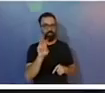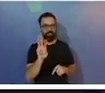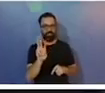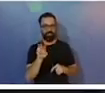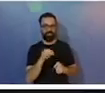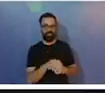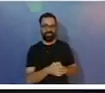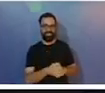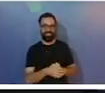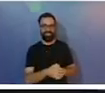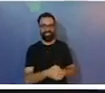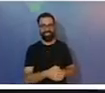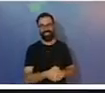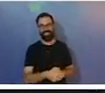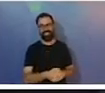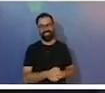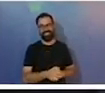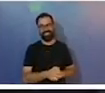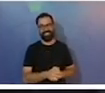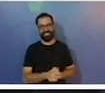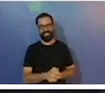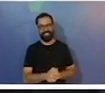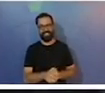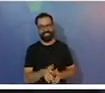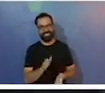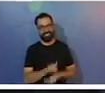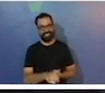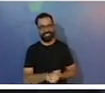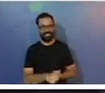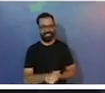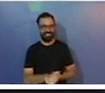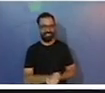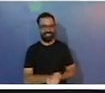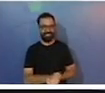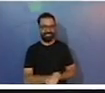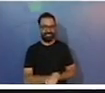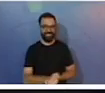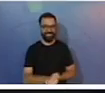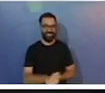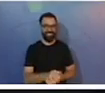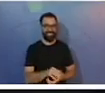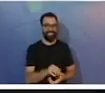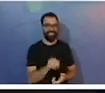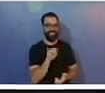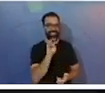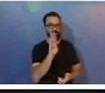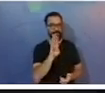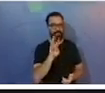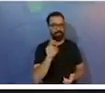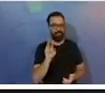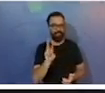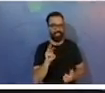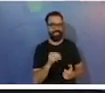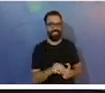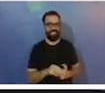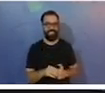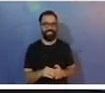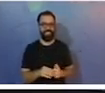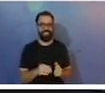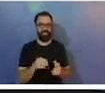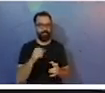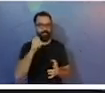B3. A Adriana não é nada. A Adriana já não é nada boba, a gente é esperto pra caramba.